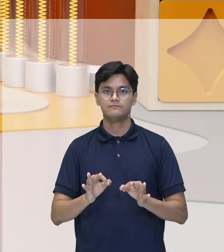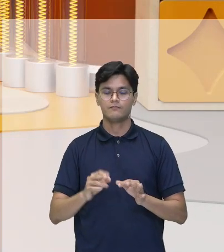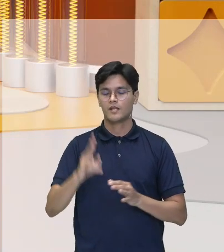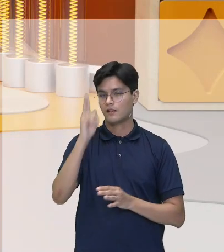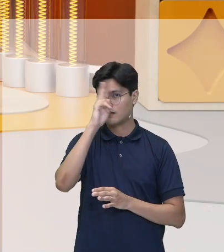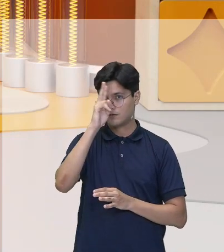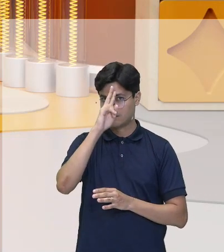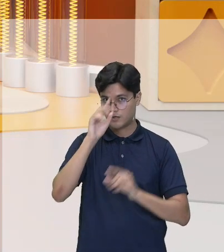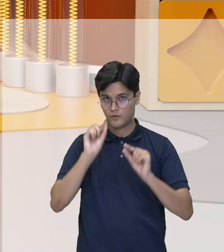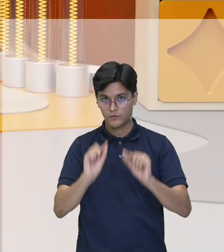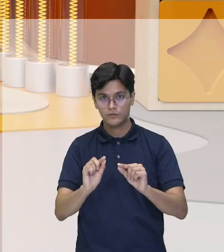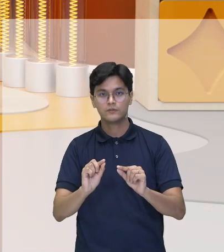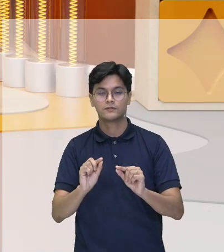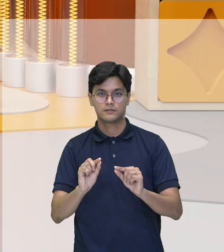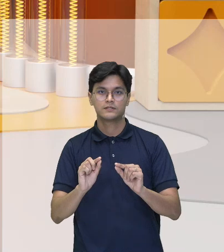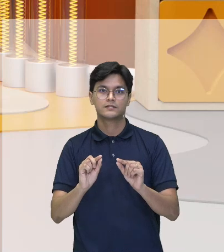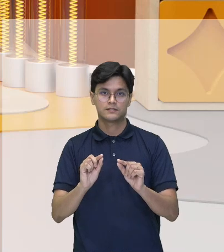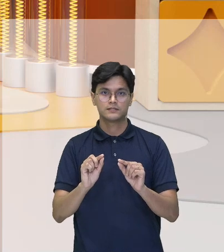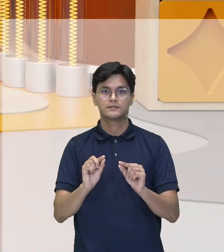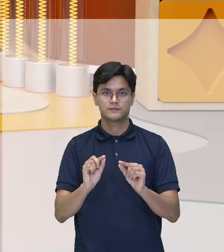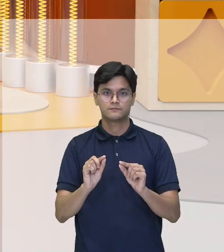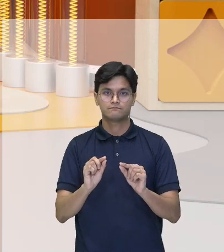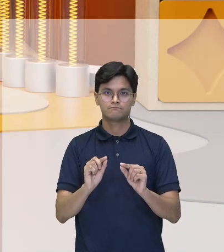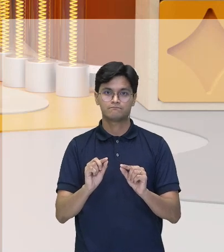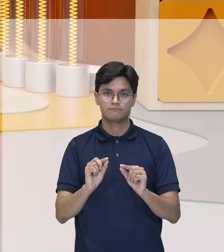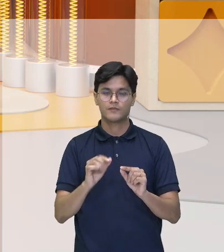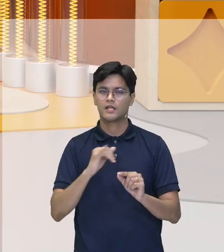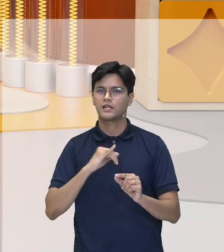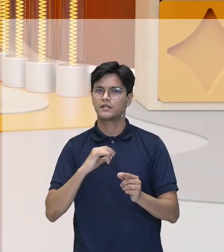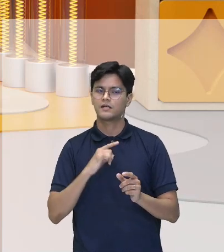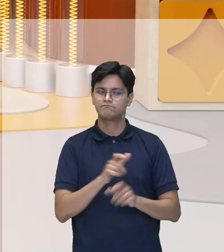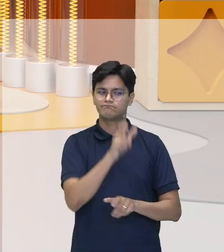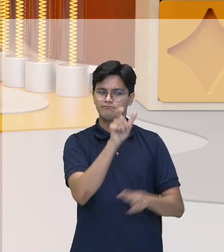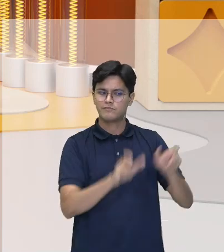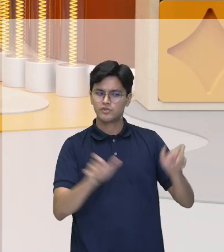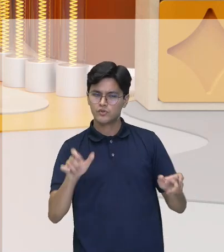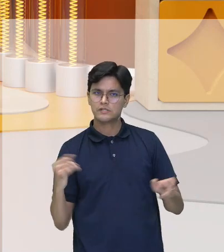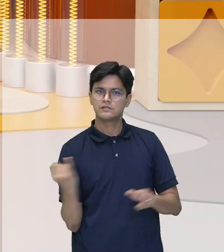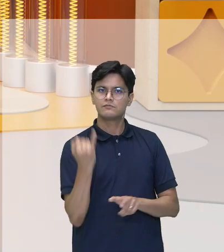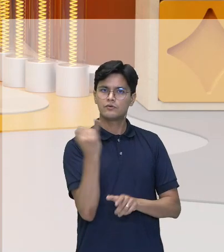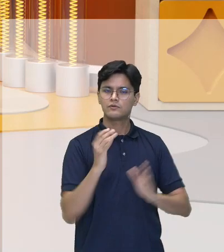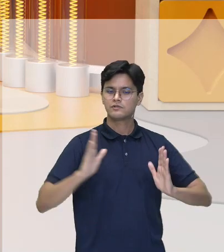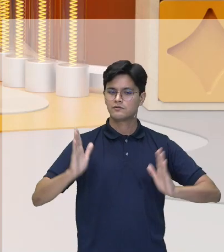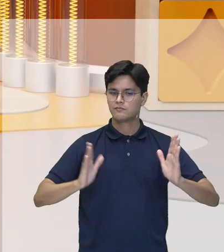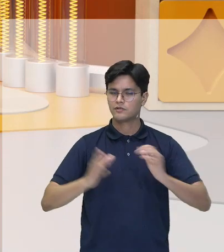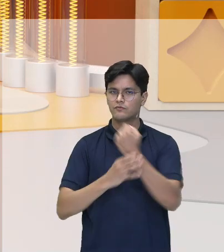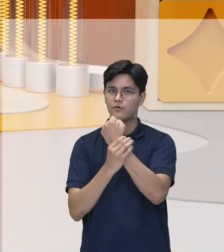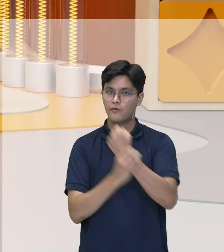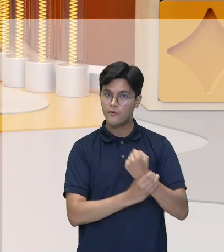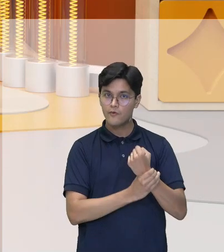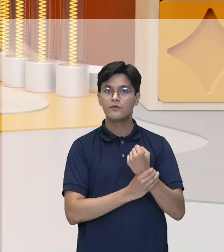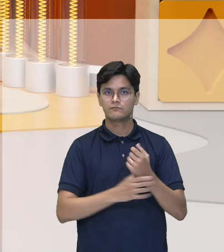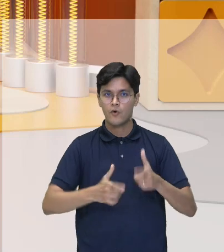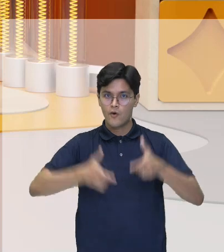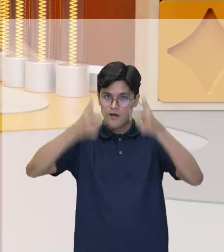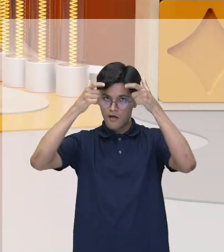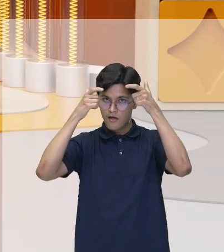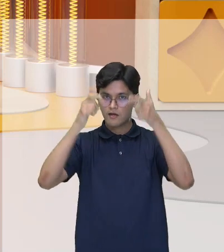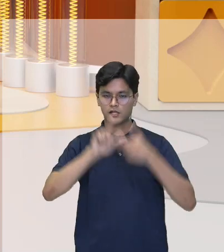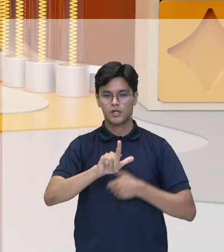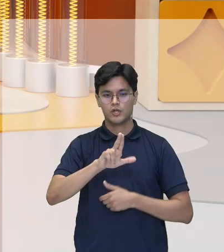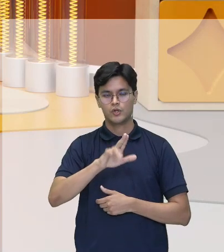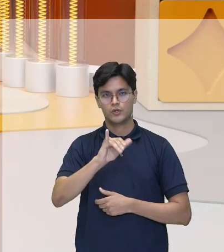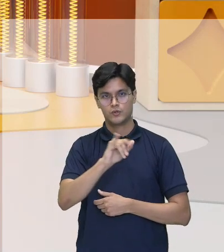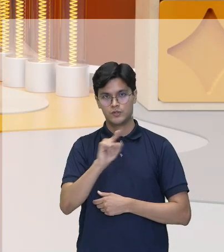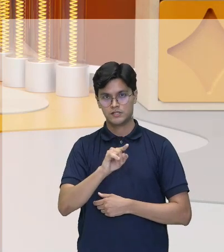a superação de estruturas feudais descentralizadas que caracterizavam a Idade